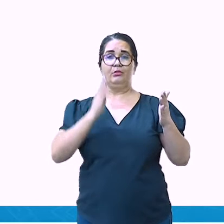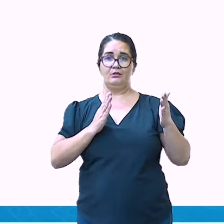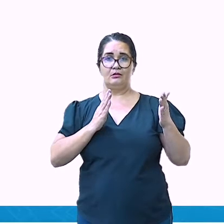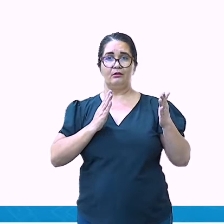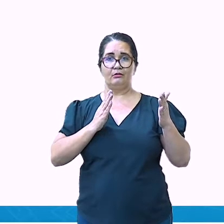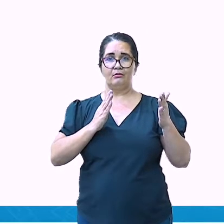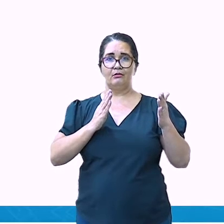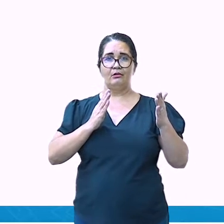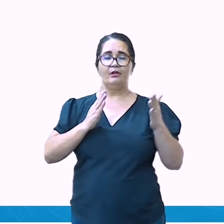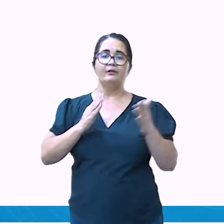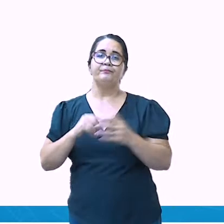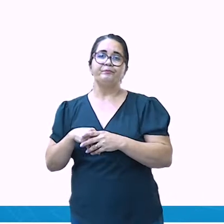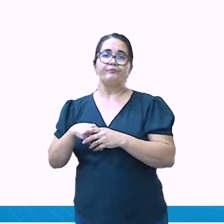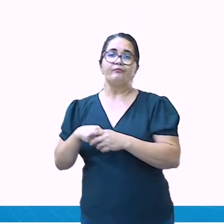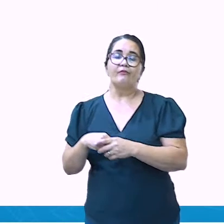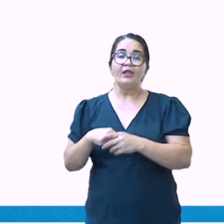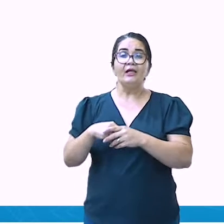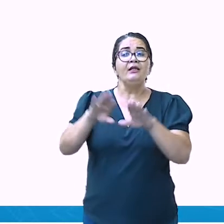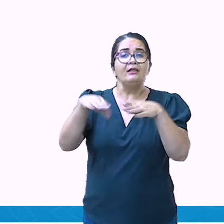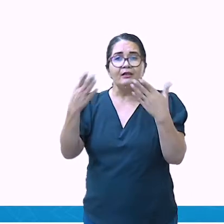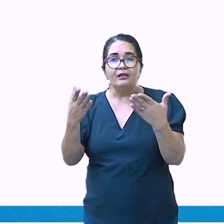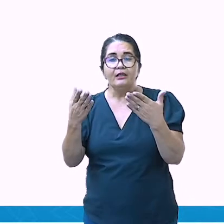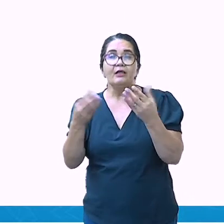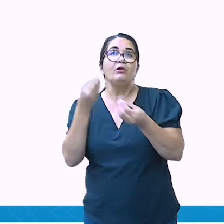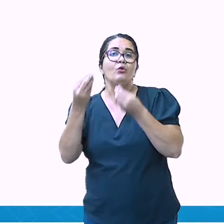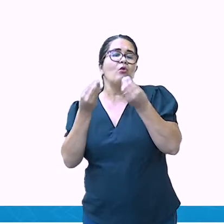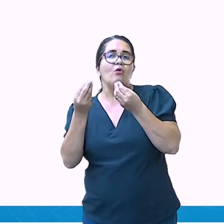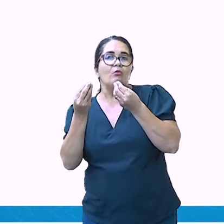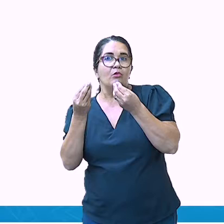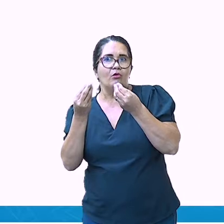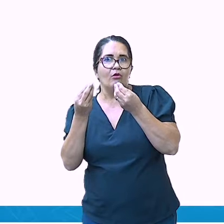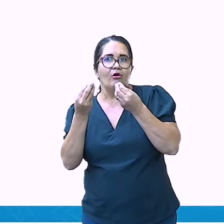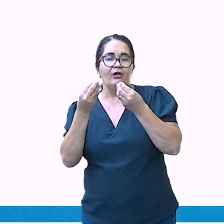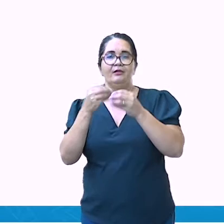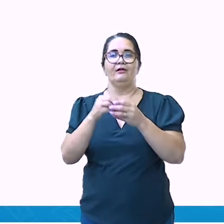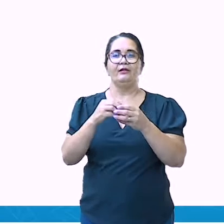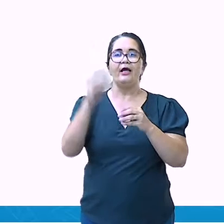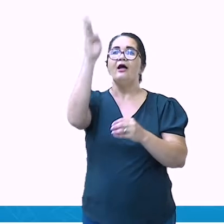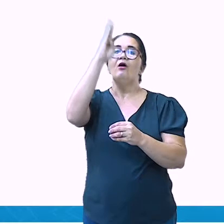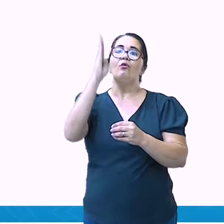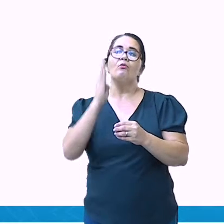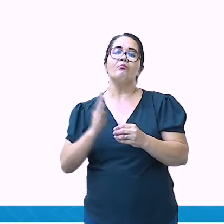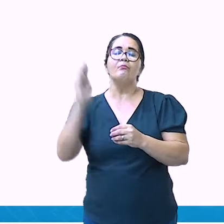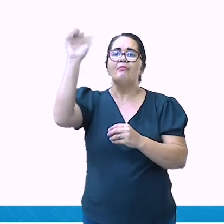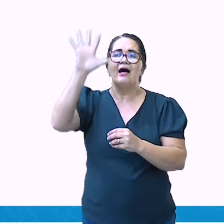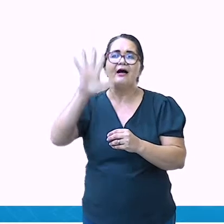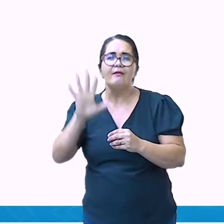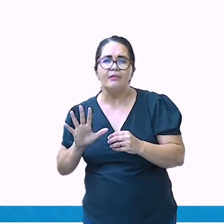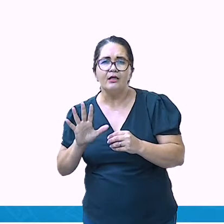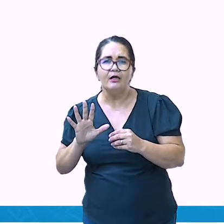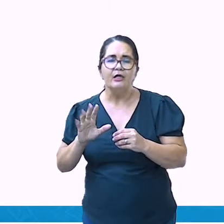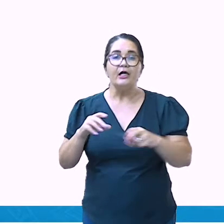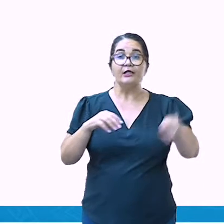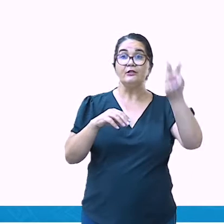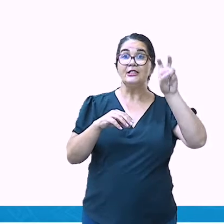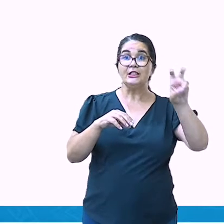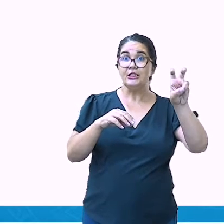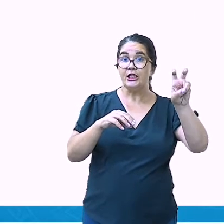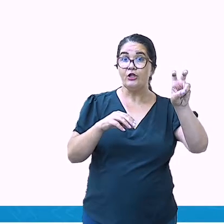E aí, ficou dividido em 5 regiões. Então, nós temos aqui